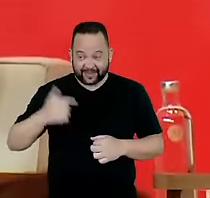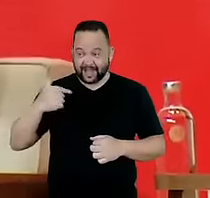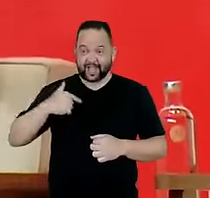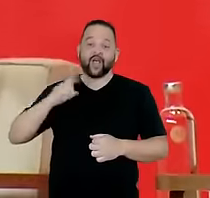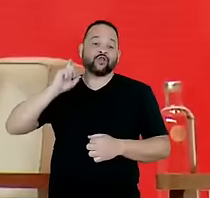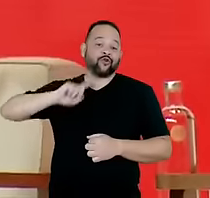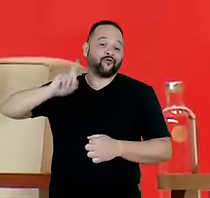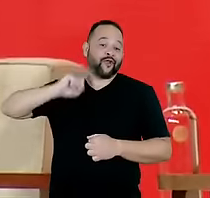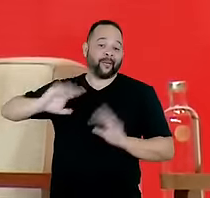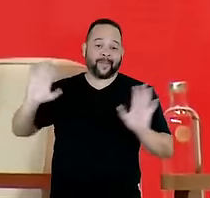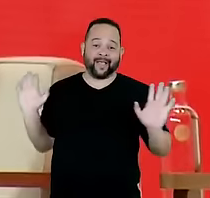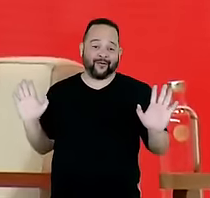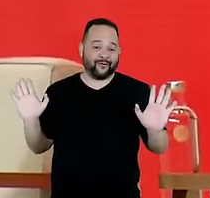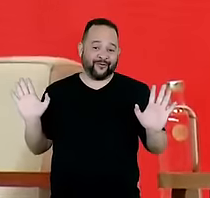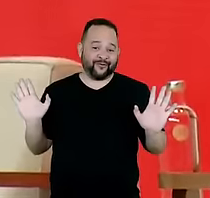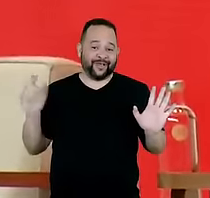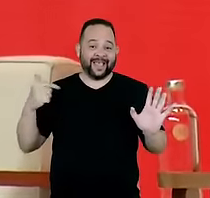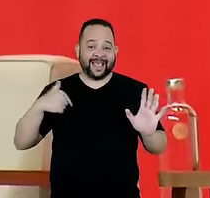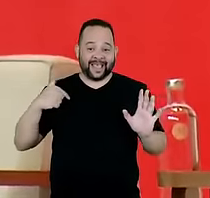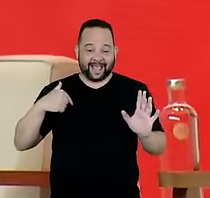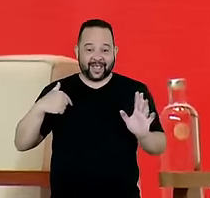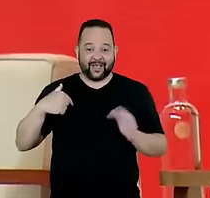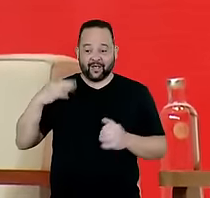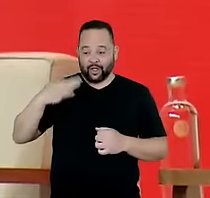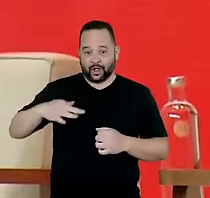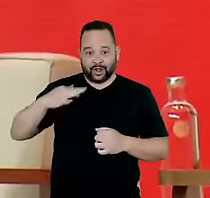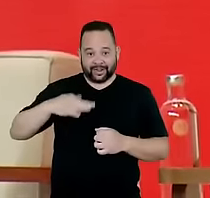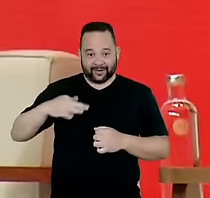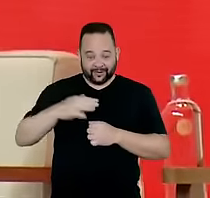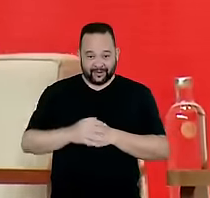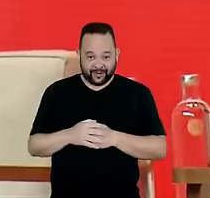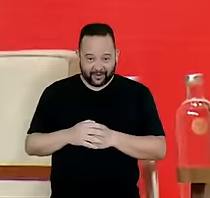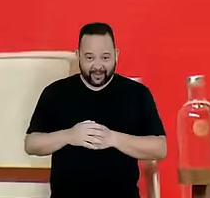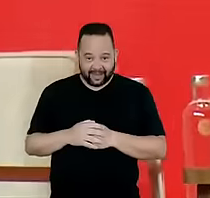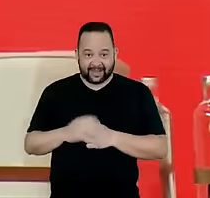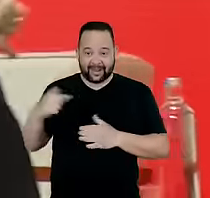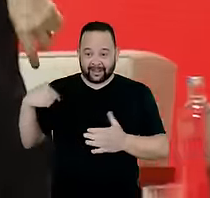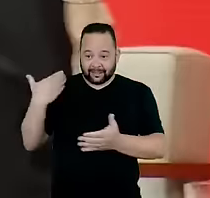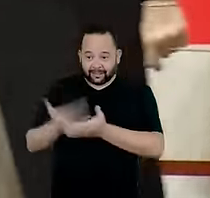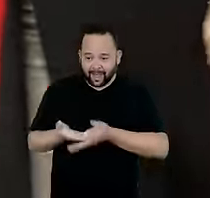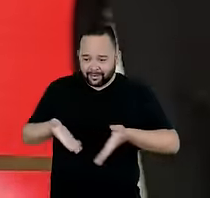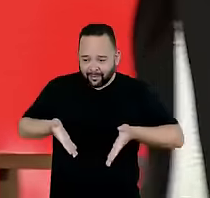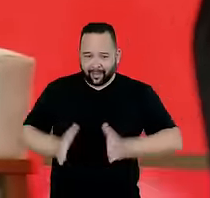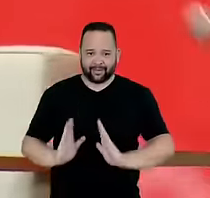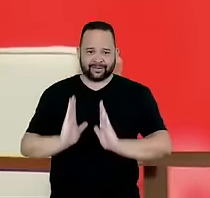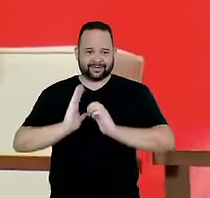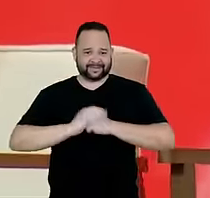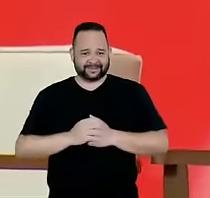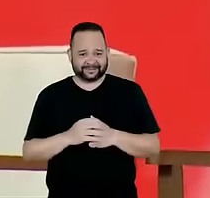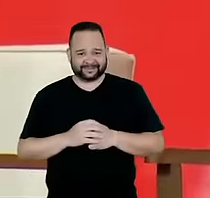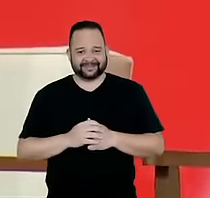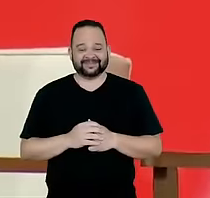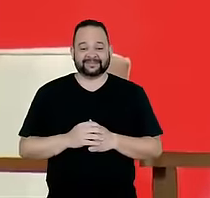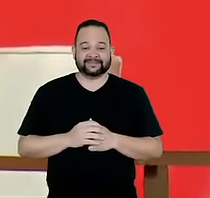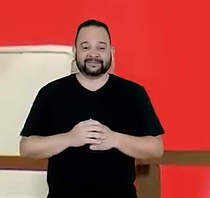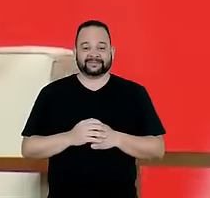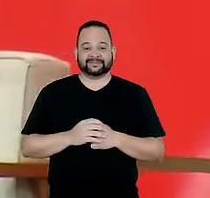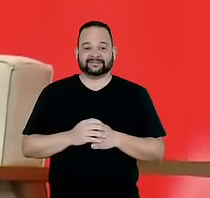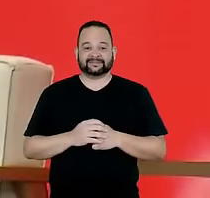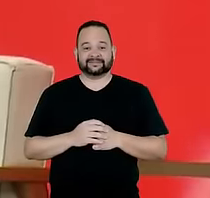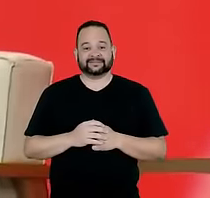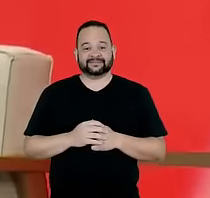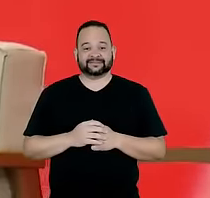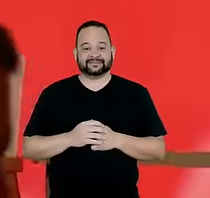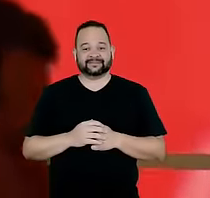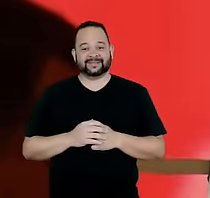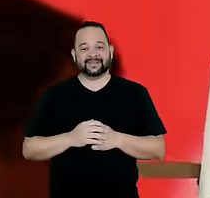tricolor eu sou tricolor desde 60 minutos antes do nada como diria Nelson Rodrigues Opa mas pessoal